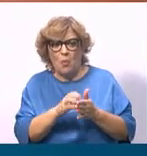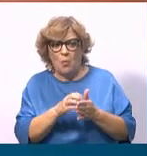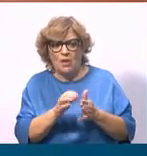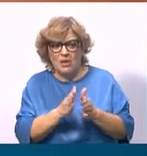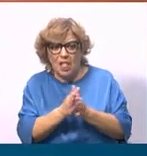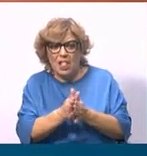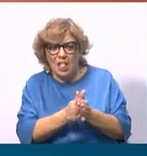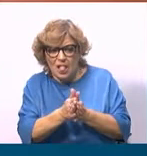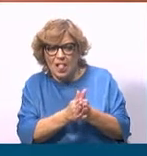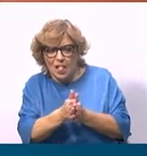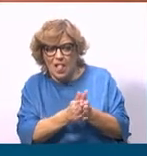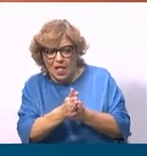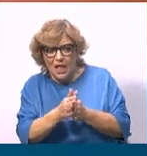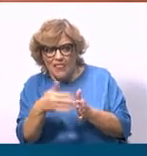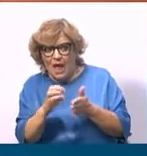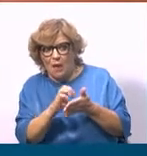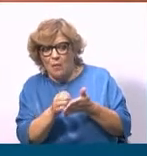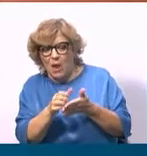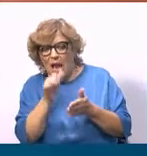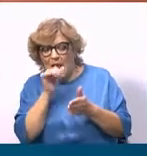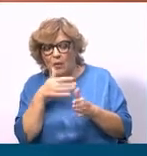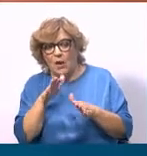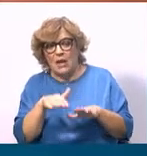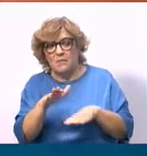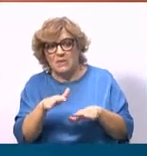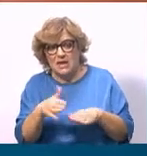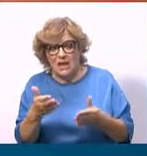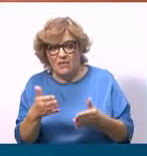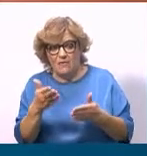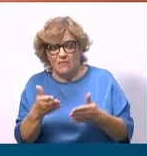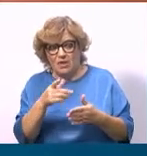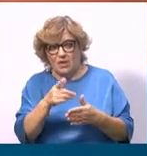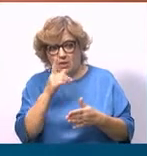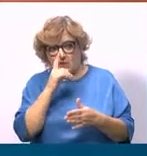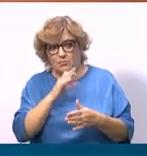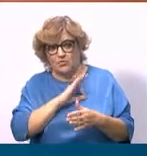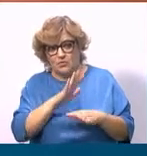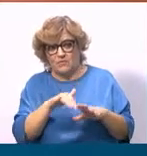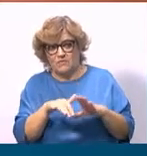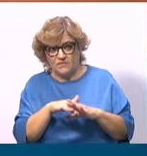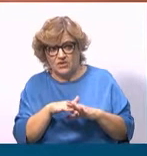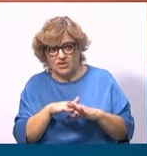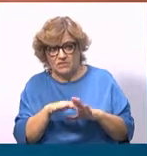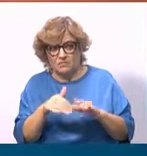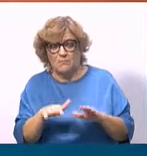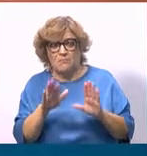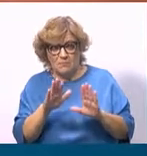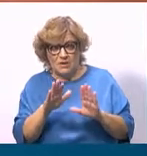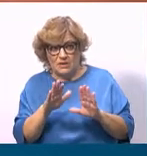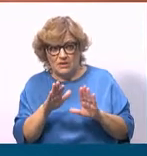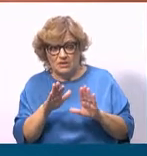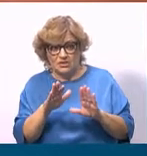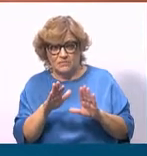fricção, provavelmente foi uma caminhada que esta pessoa fez, mas